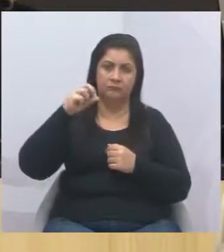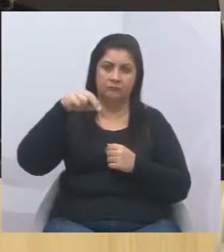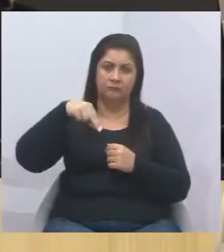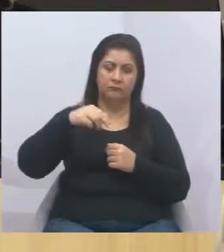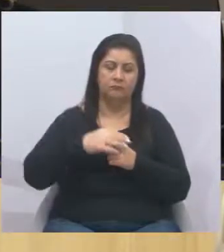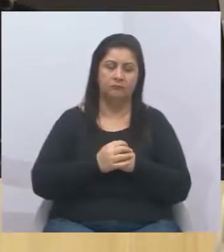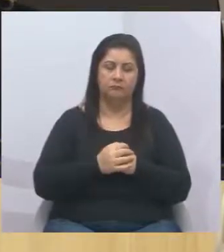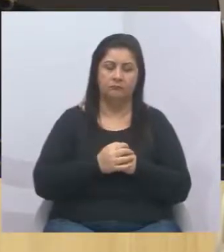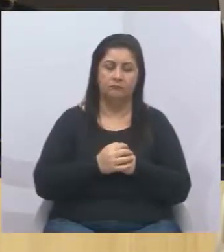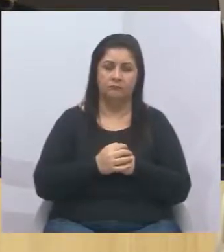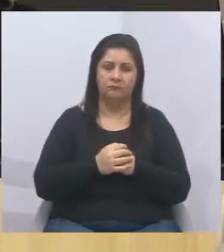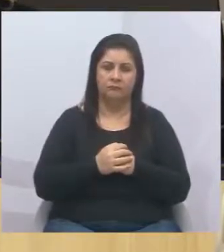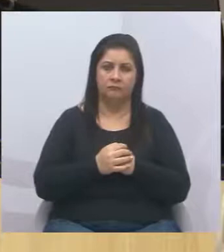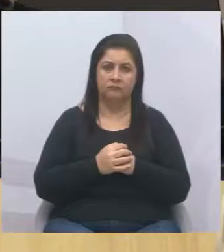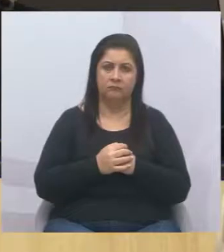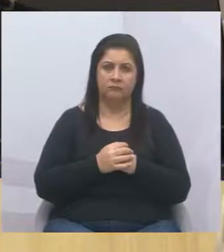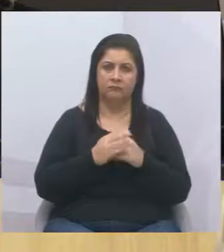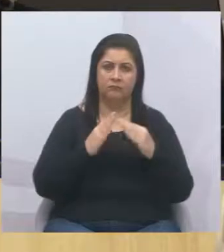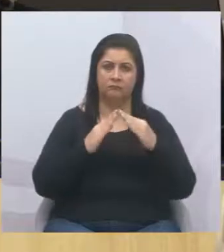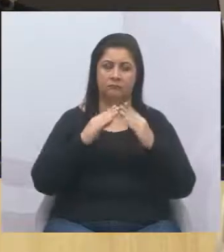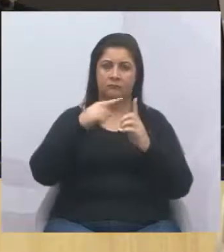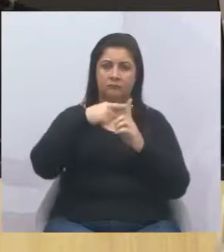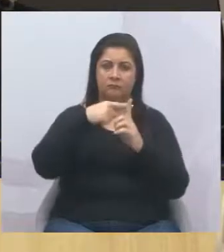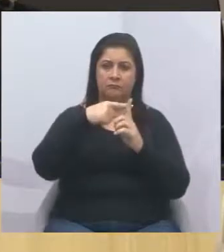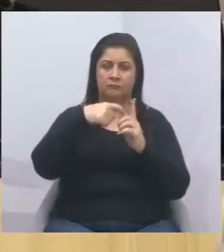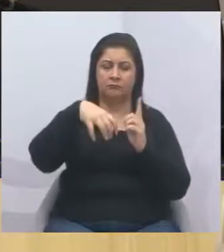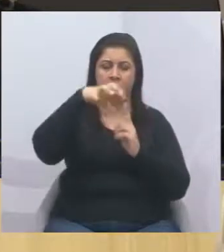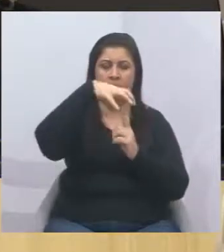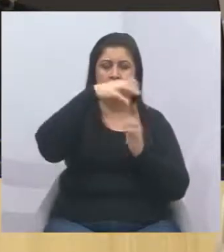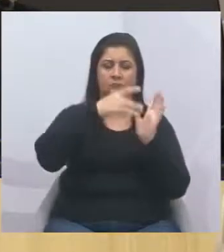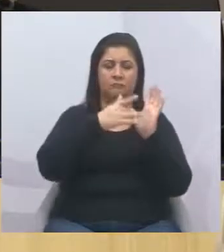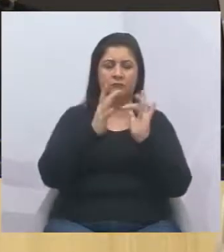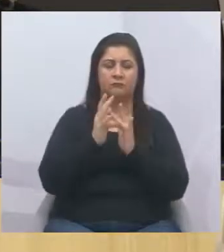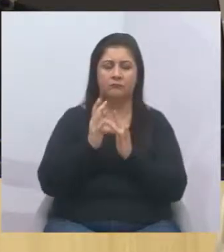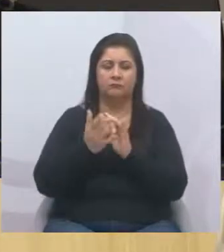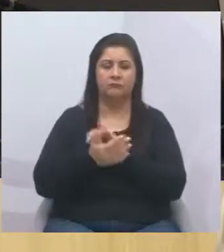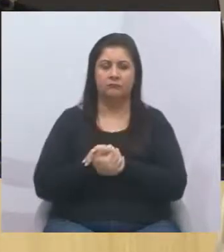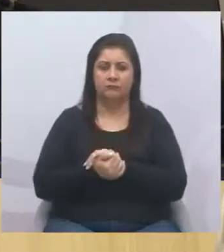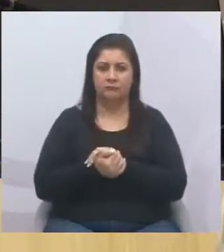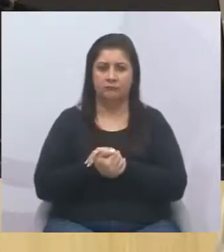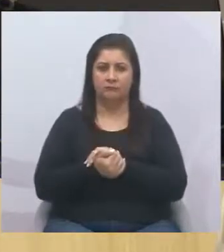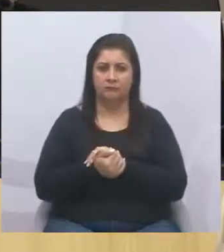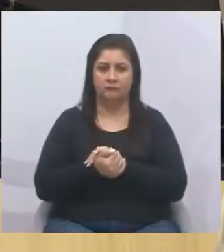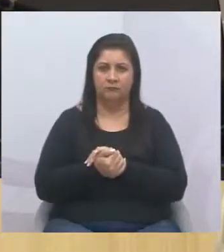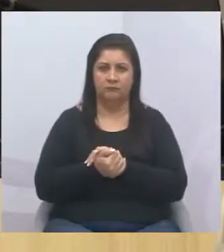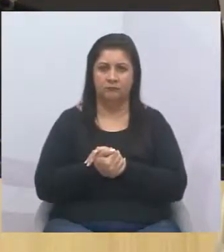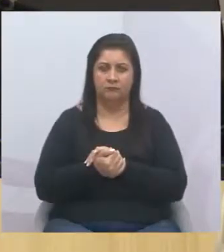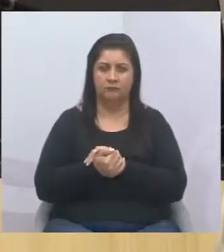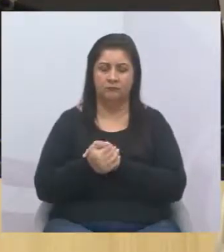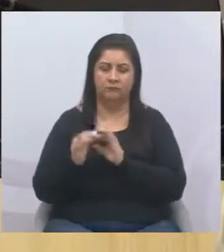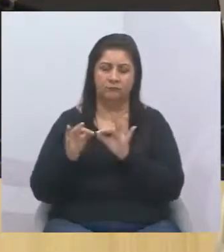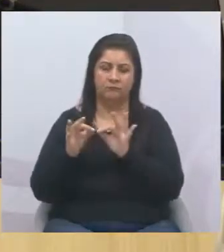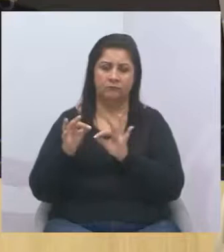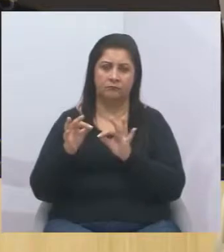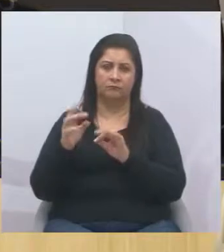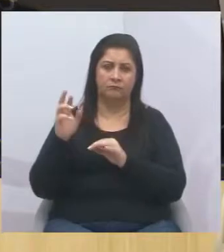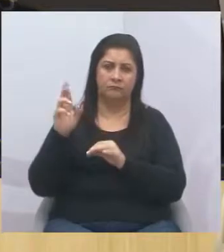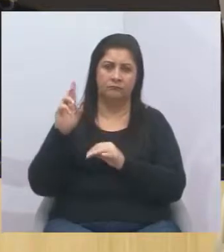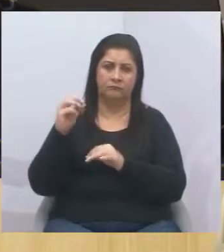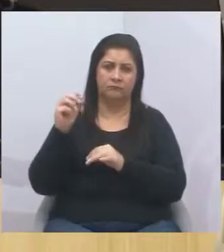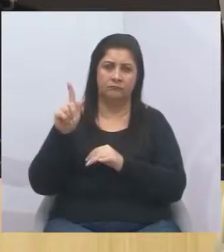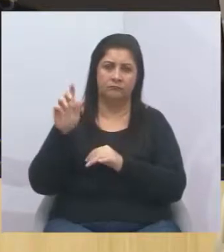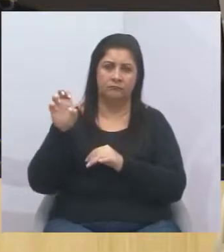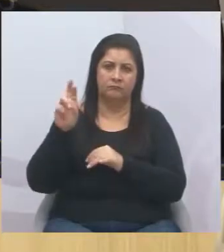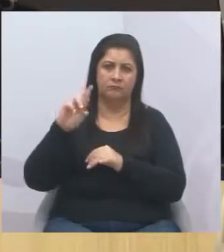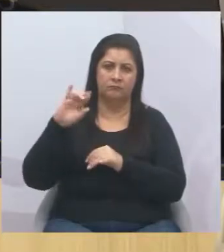comunidade evangélica Rei Jesus, falecido em 11 de agosto de 2021. Voto formulado pelo vereador Rogério